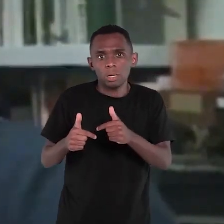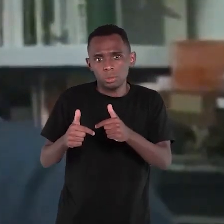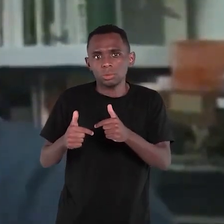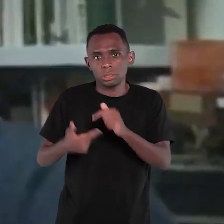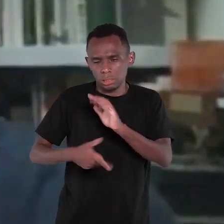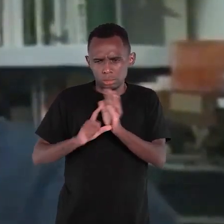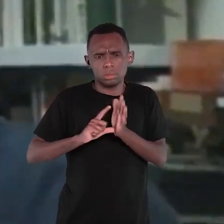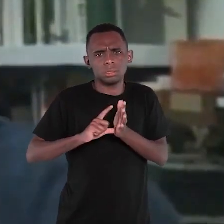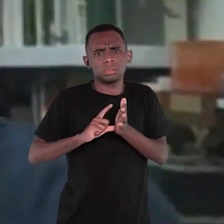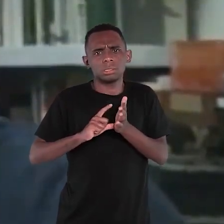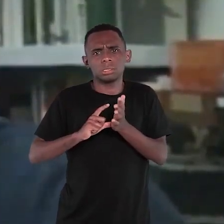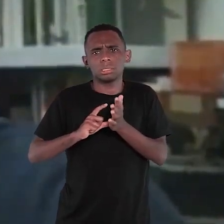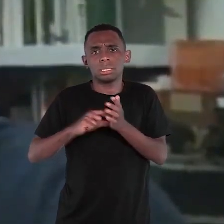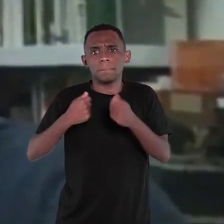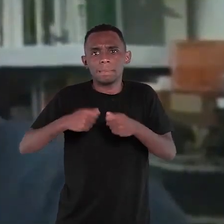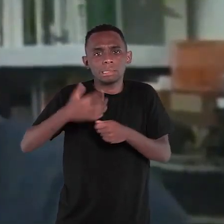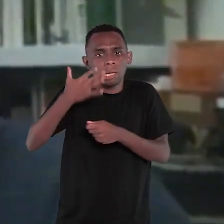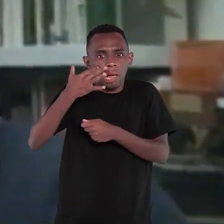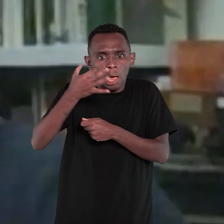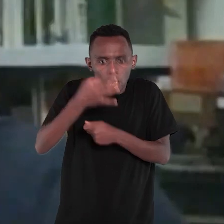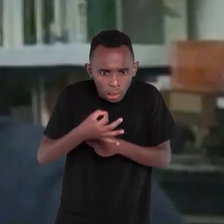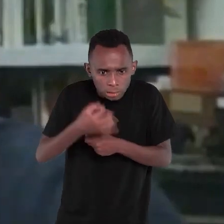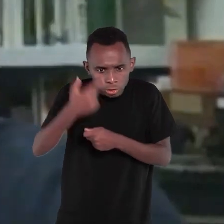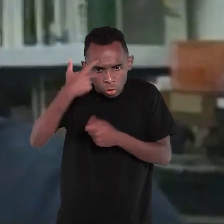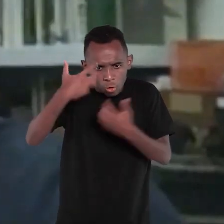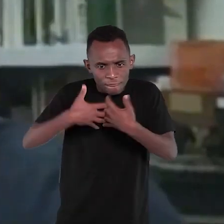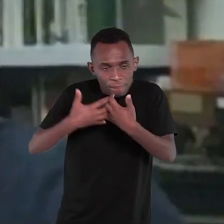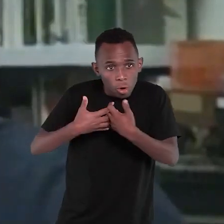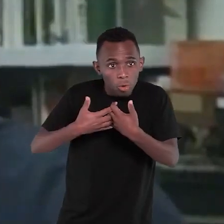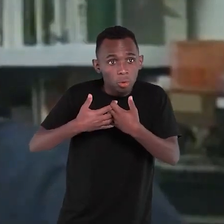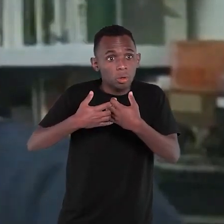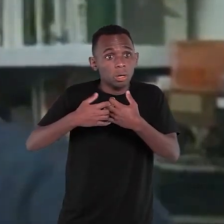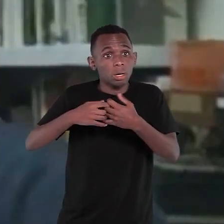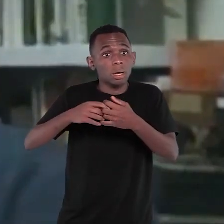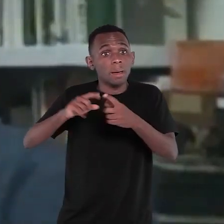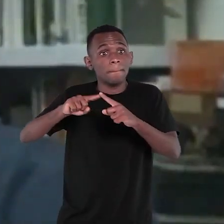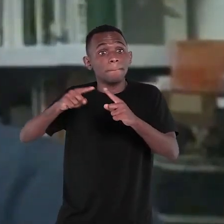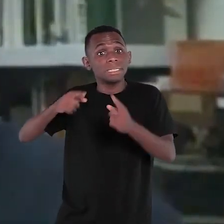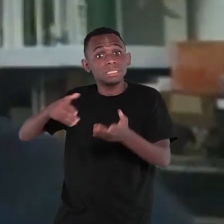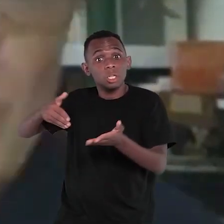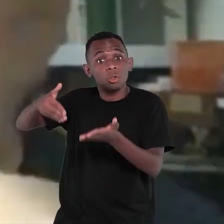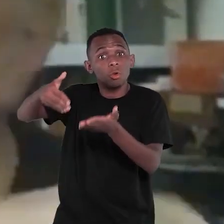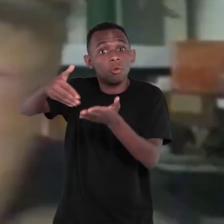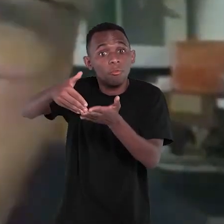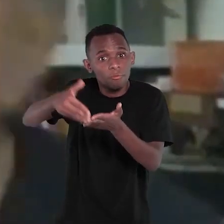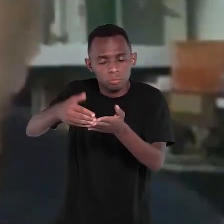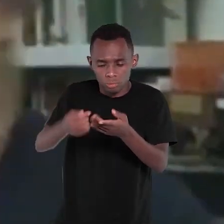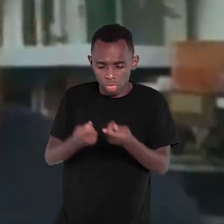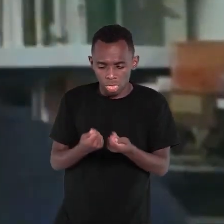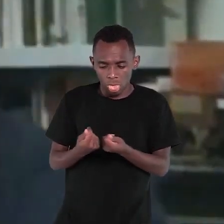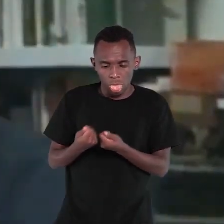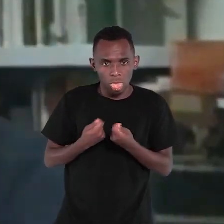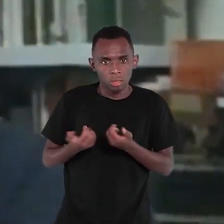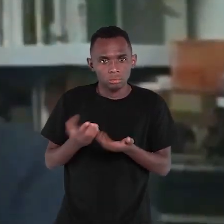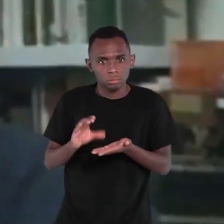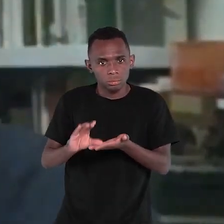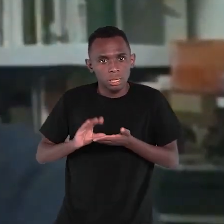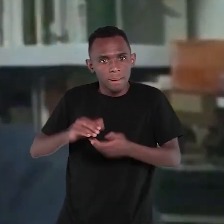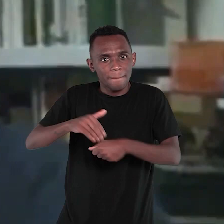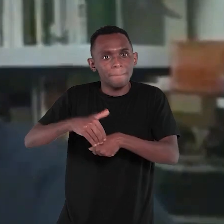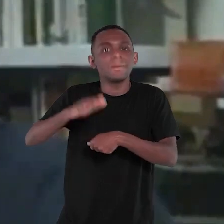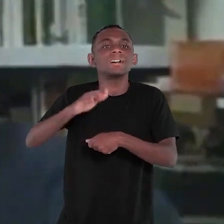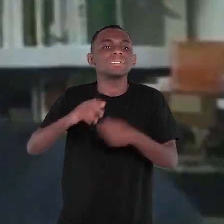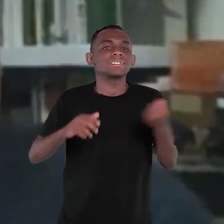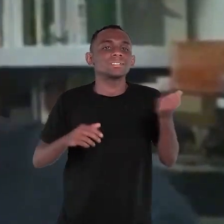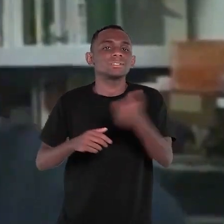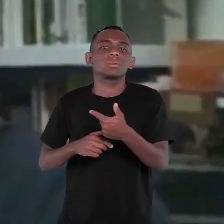que no começo exija um pouco mais de concentração e tal, lá no fim remunera muito mais